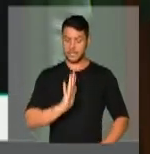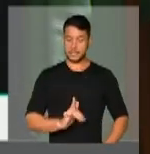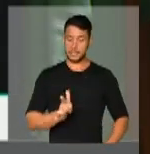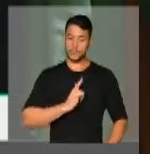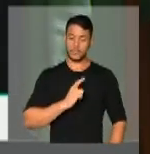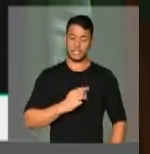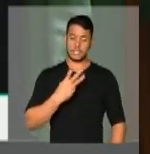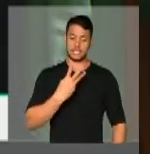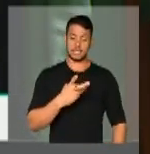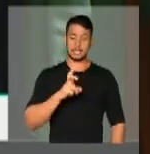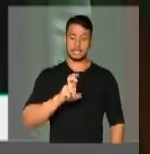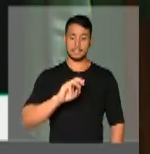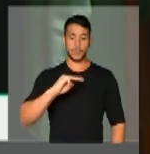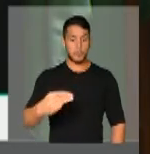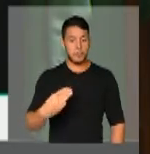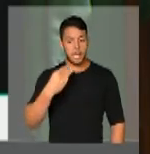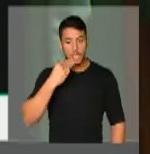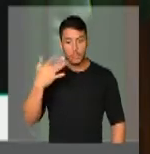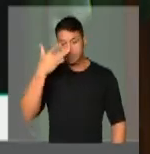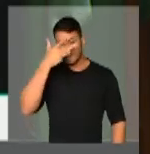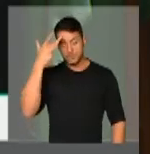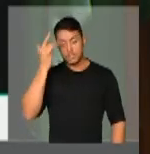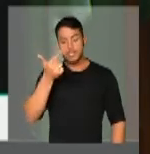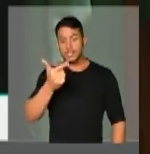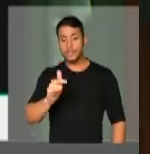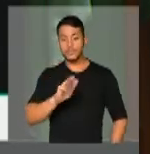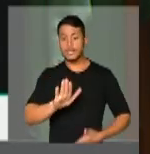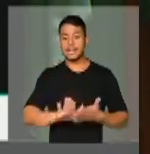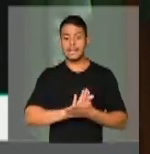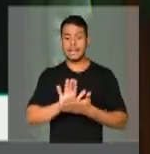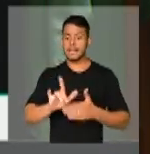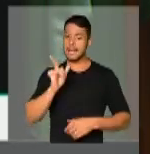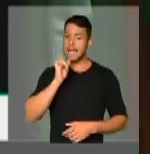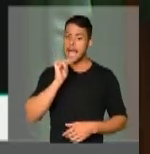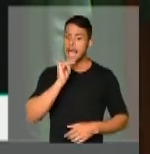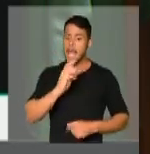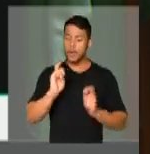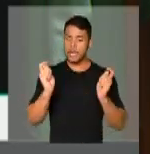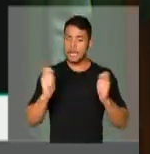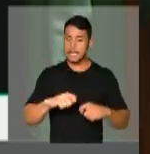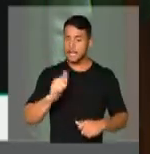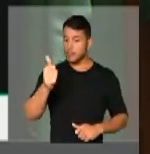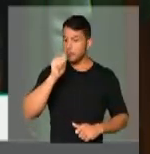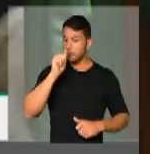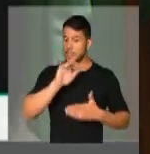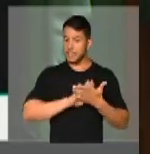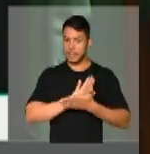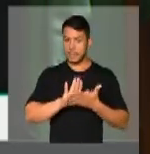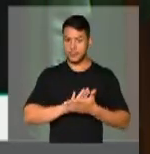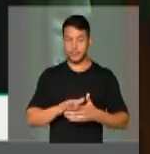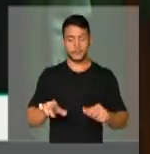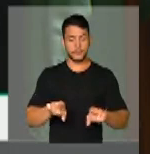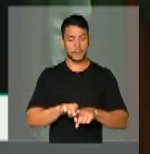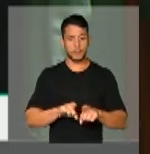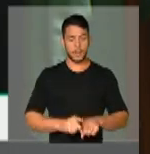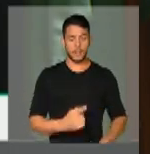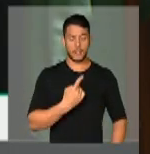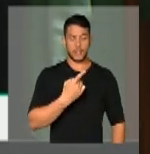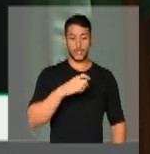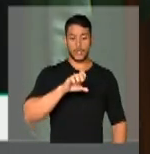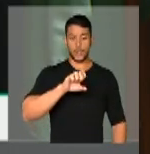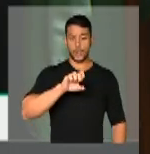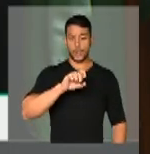habitantes, meu amigo Aliel e Felipe Rigoni, que não recebem água tratada em suas casas. Nós temos 11,8 milhões